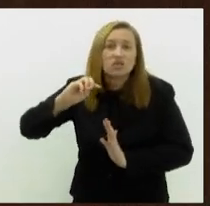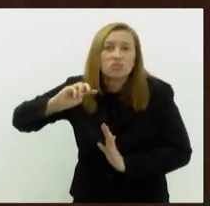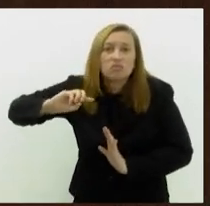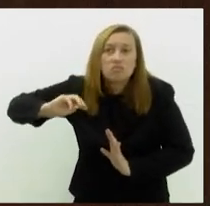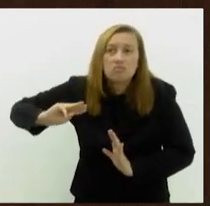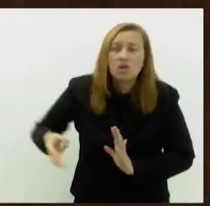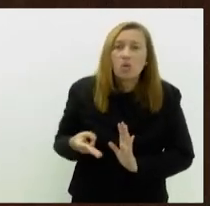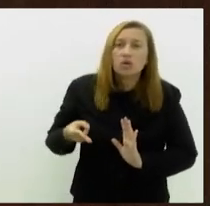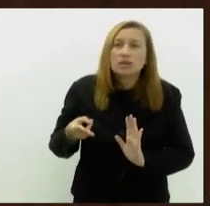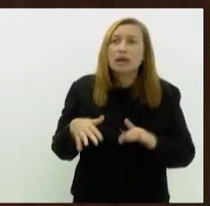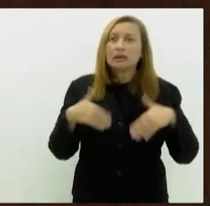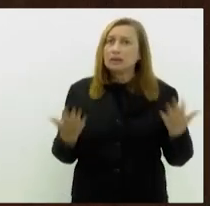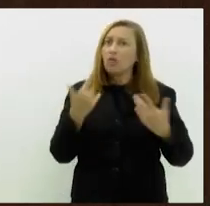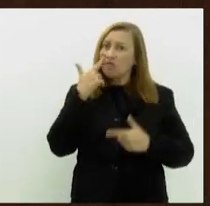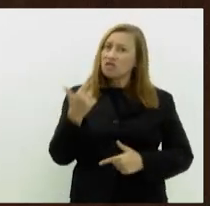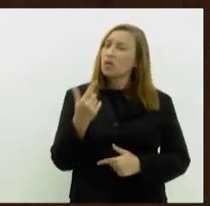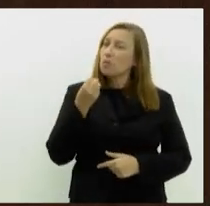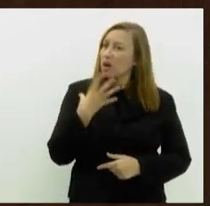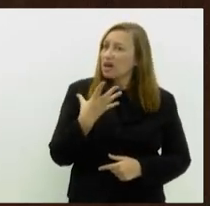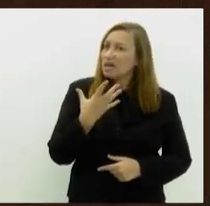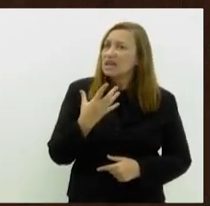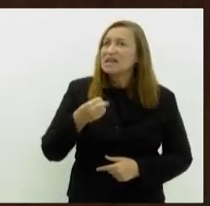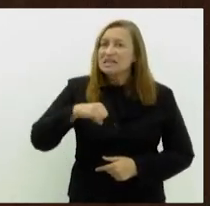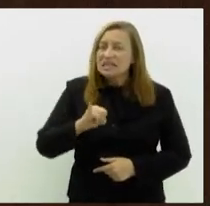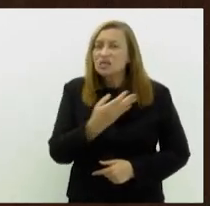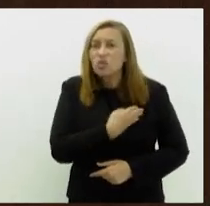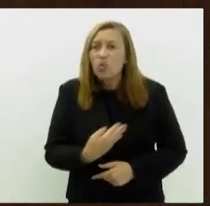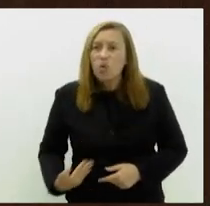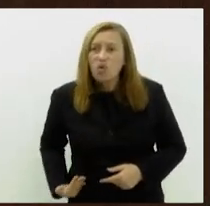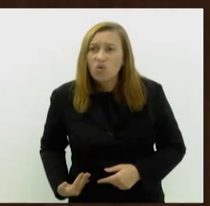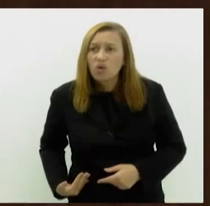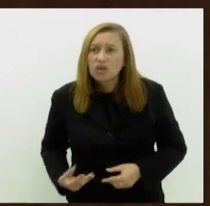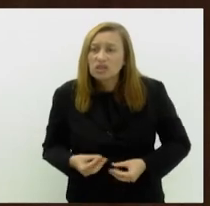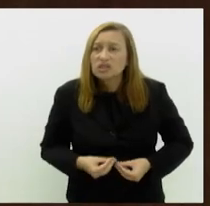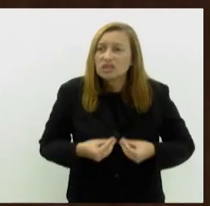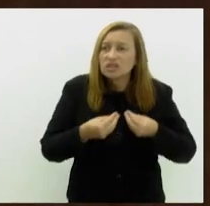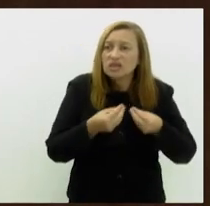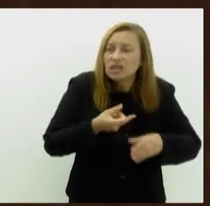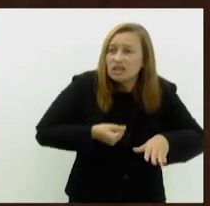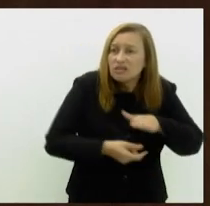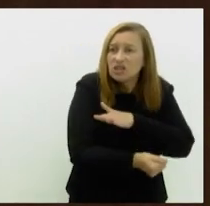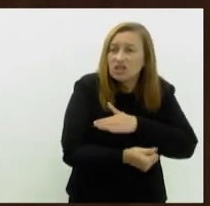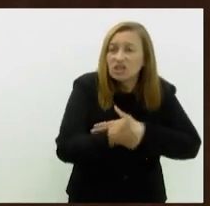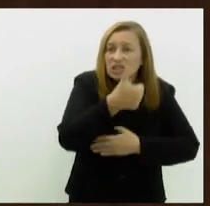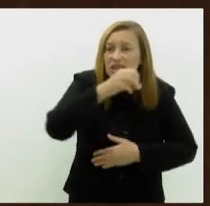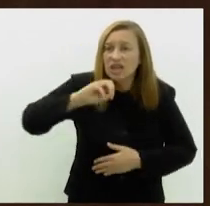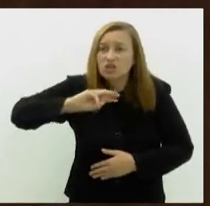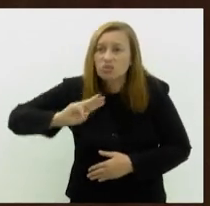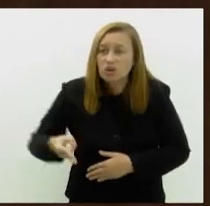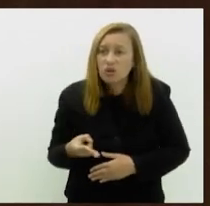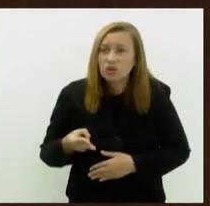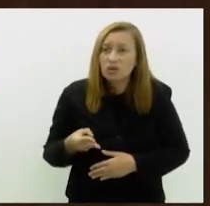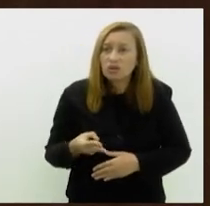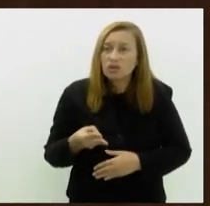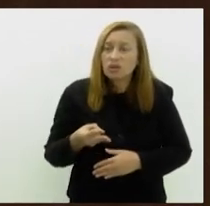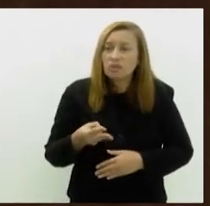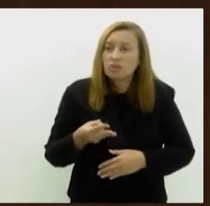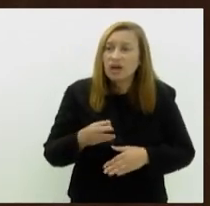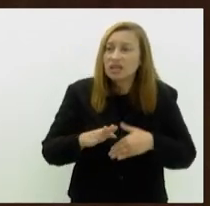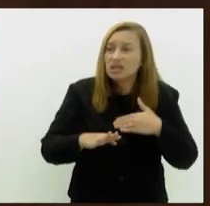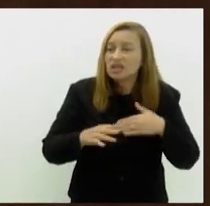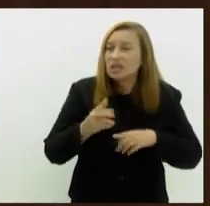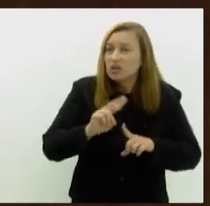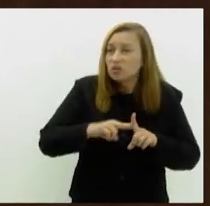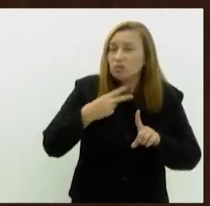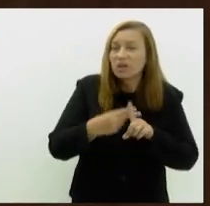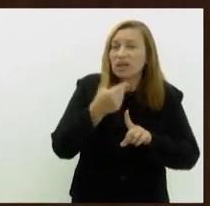Então, vejam bem, se o governo está aportando 10 milhões para movimentar quase 300, isso